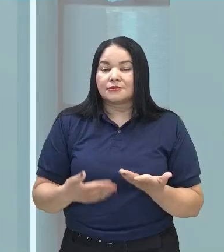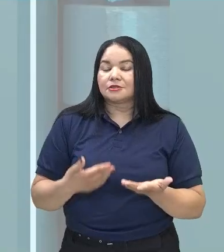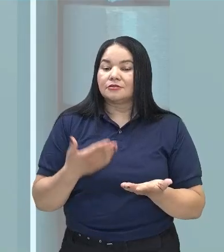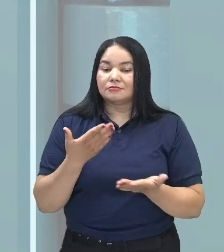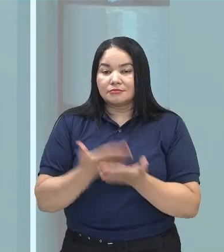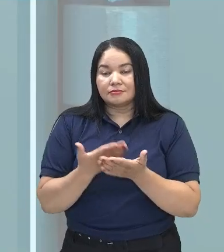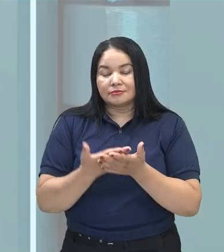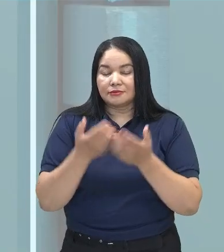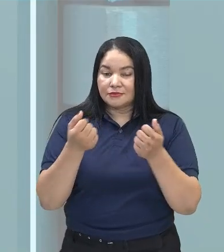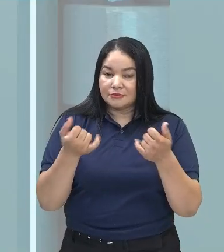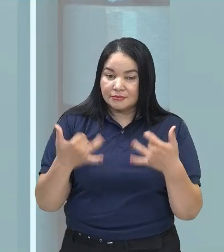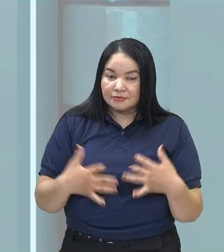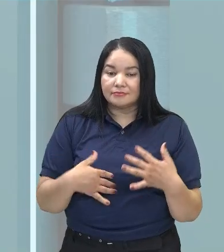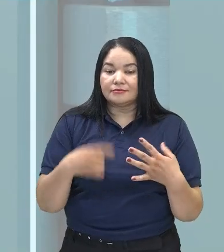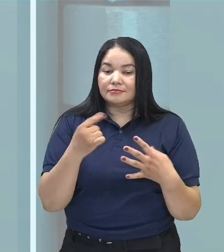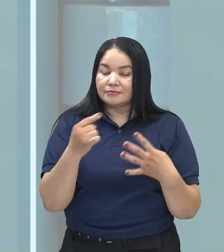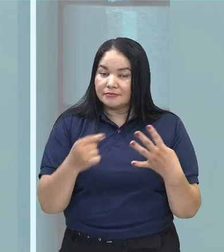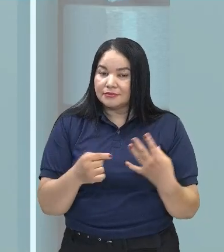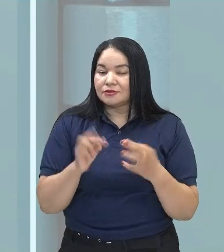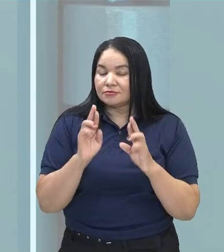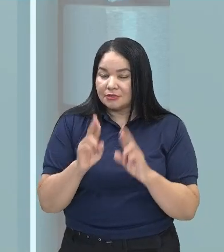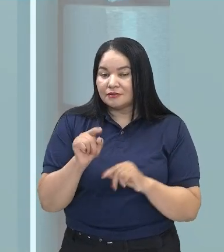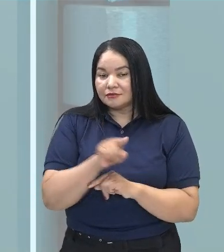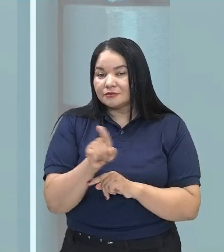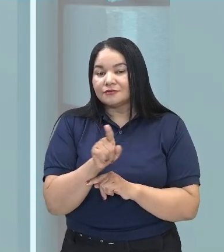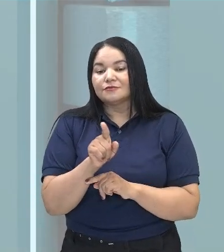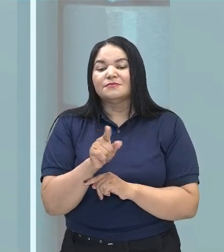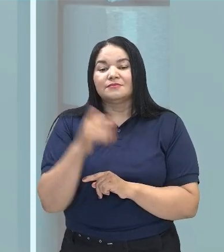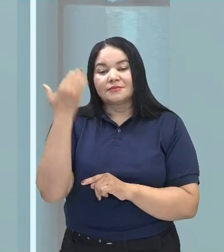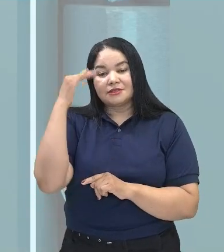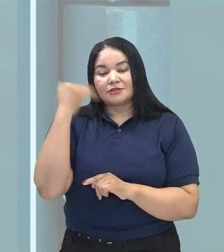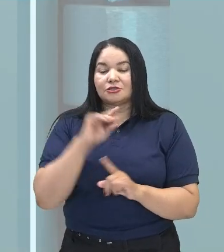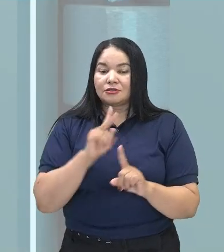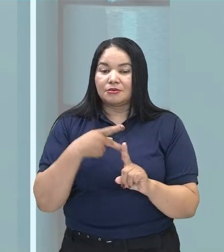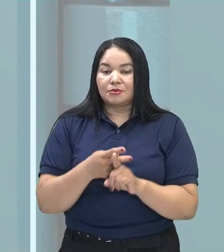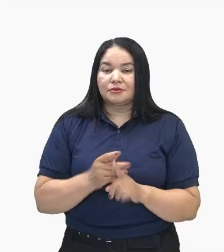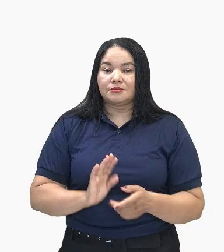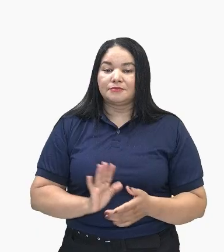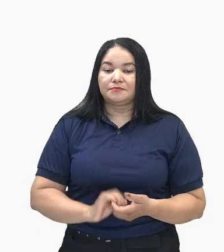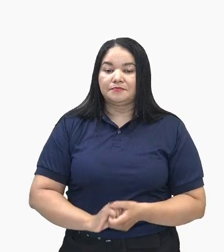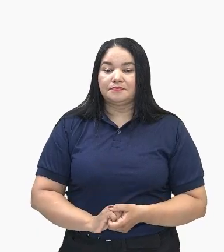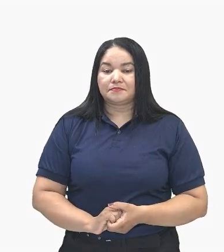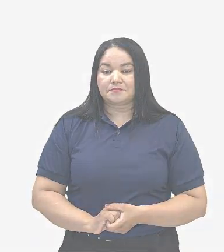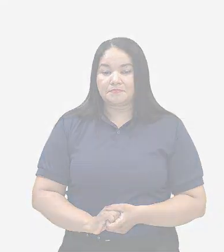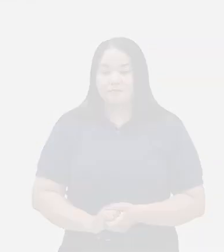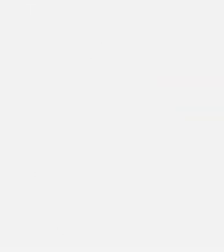vimos na nossa aula de hoje. Espero que vocês tenham compreendido e até a próxima.